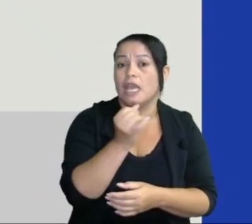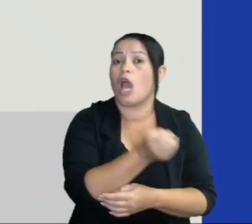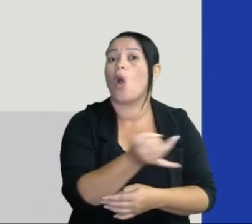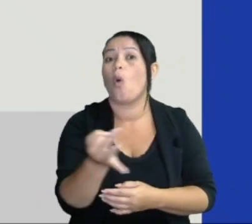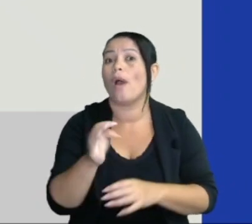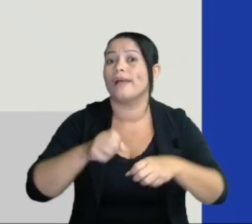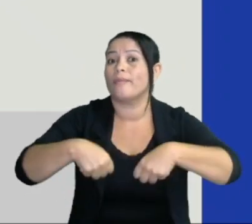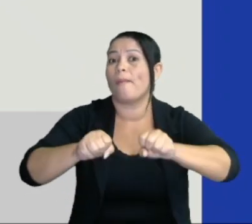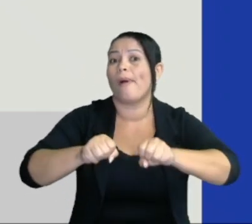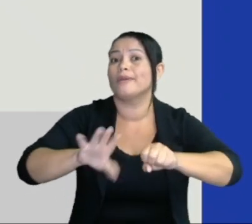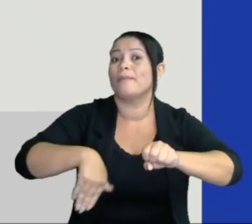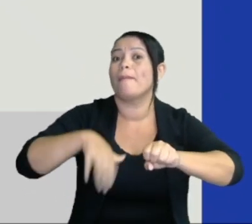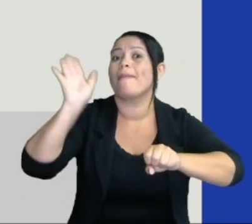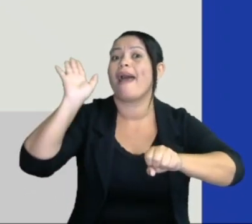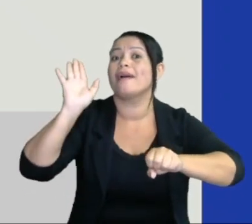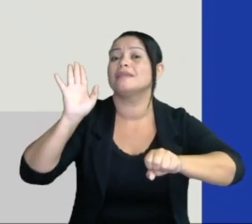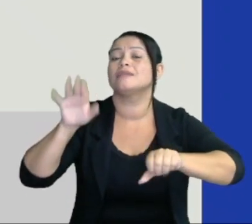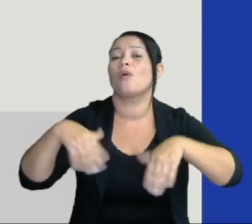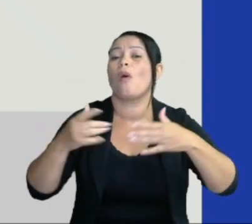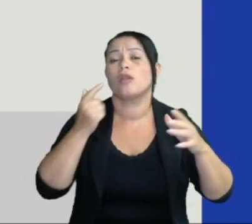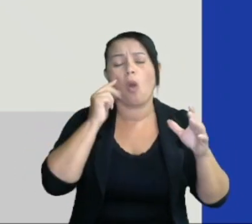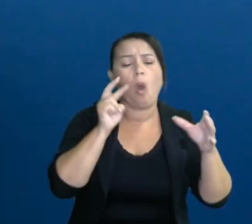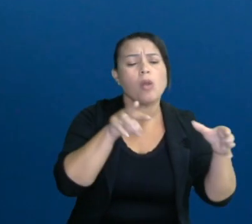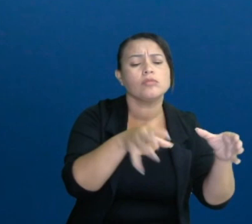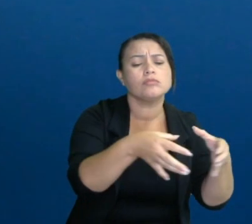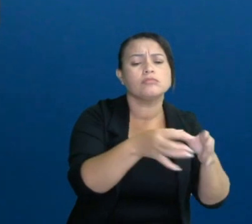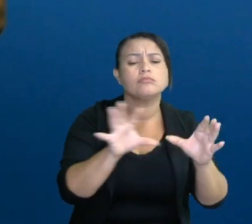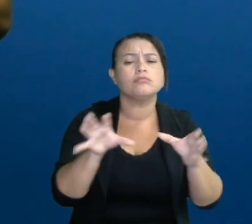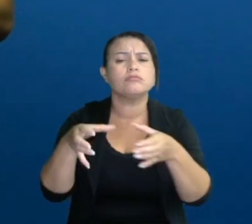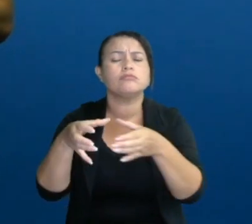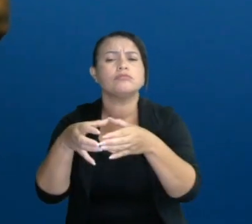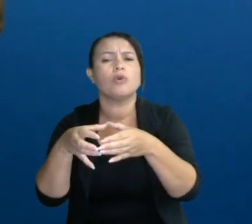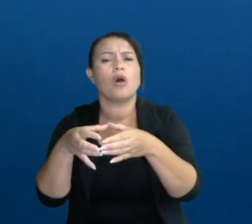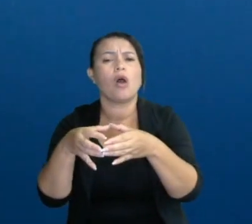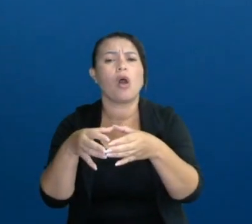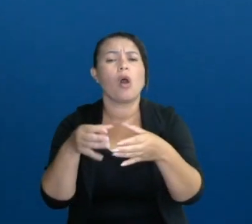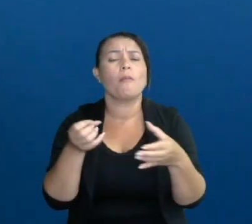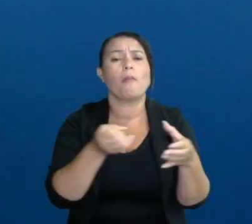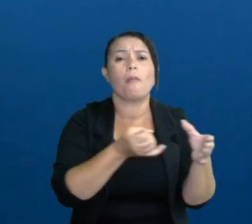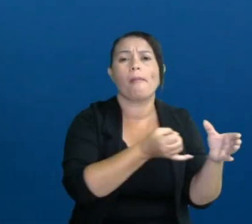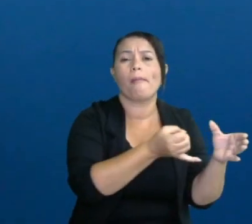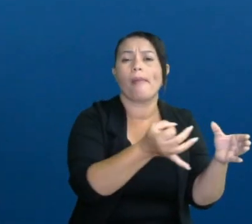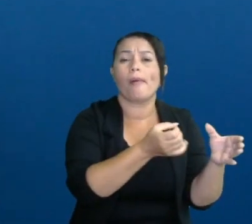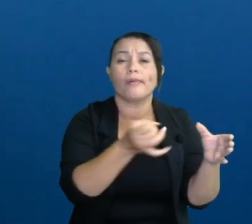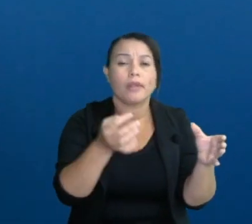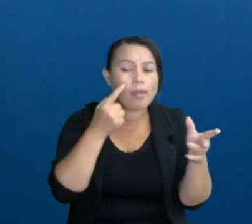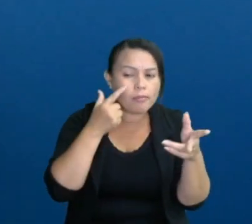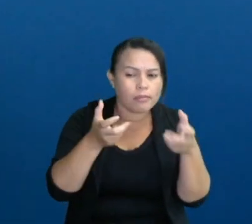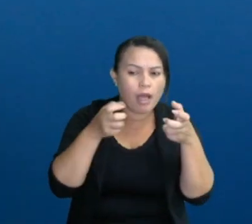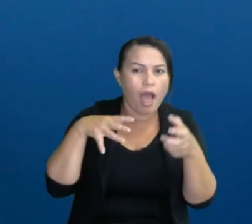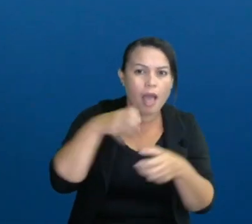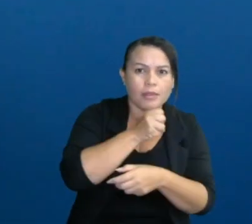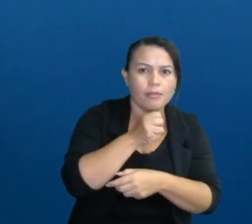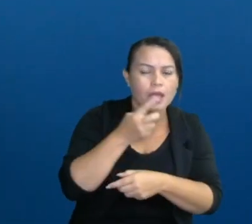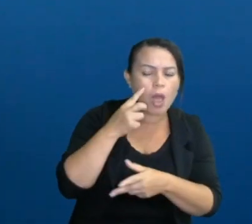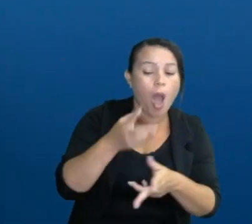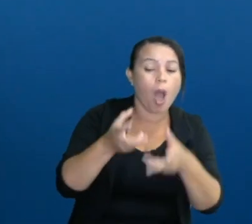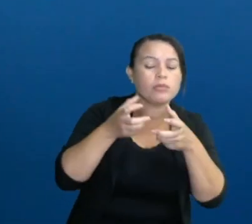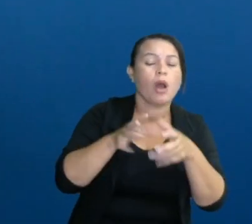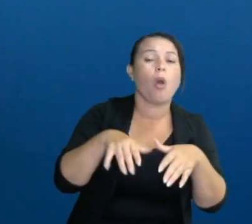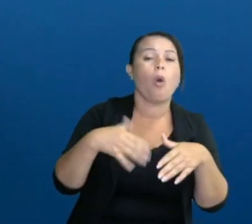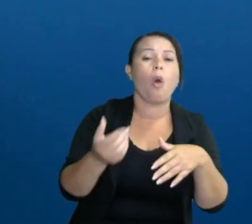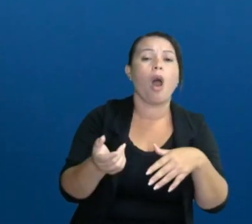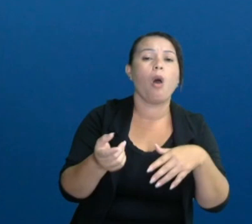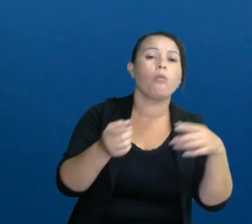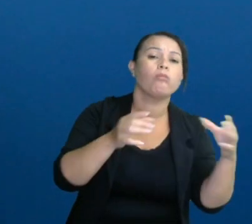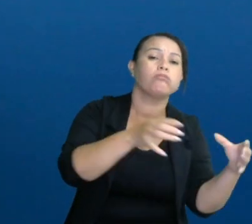motocicletas. E aí, olhando para contar assim, só na mente, rapidamente, qual